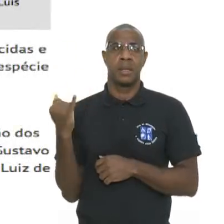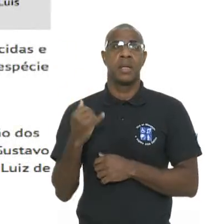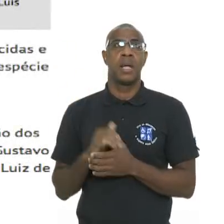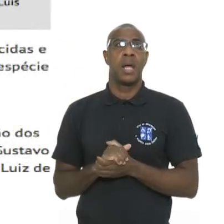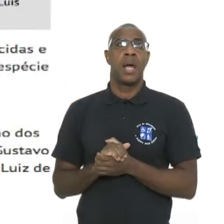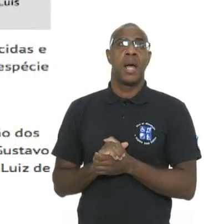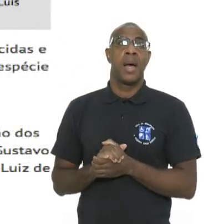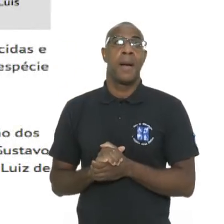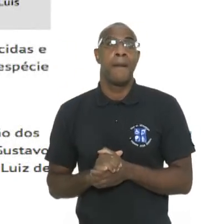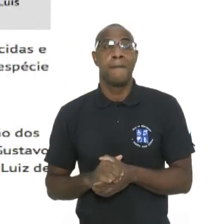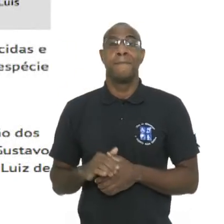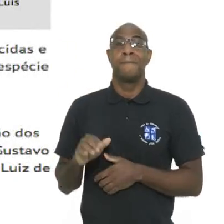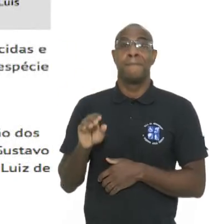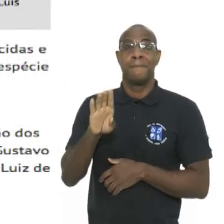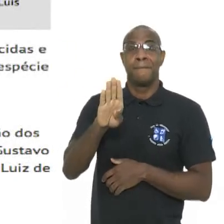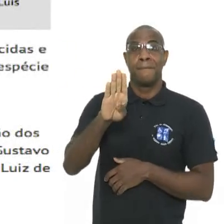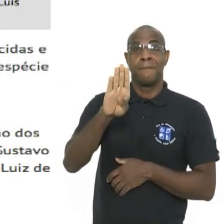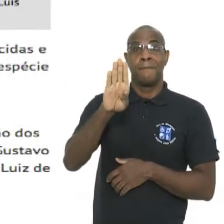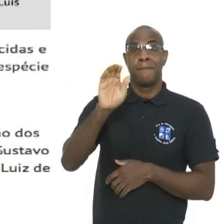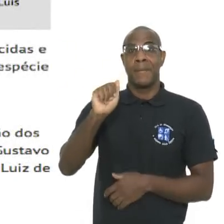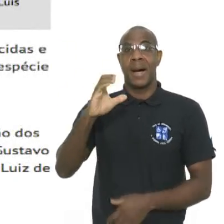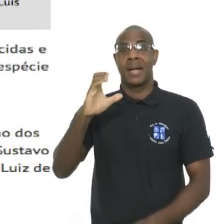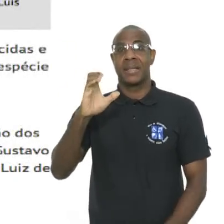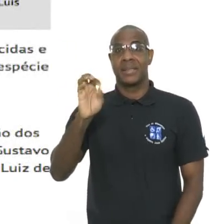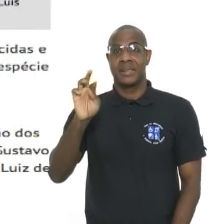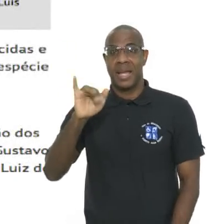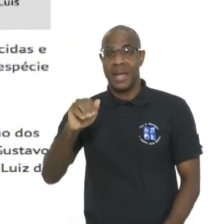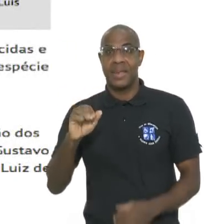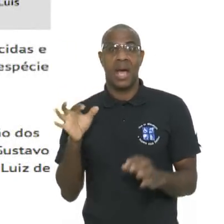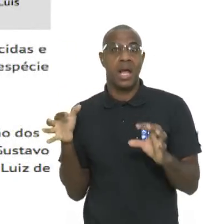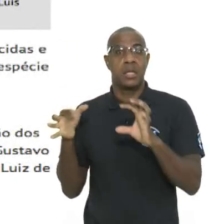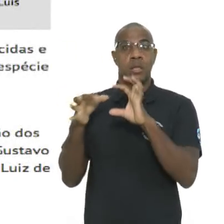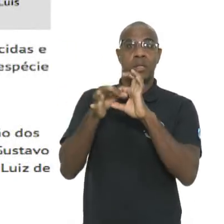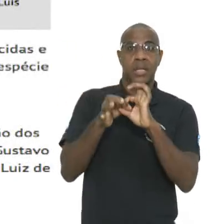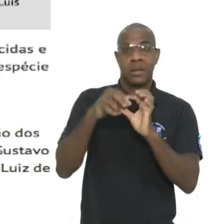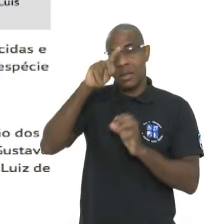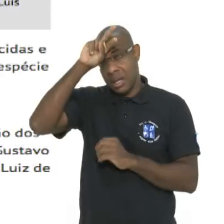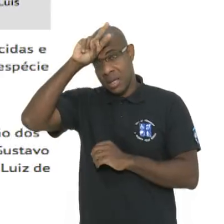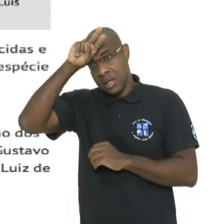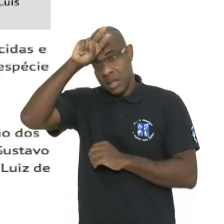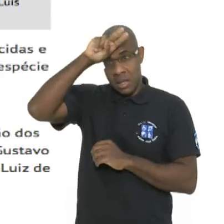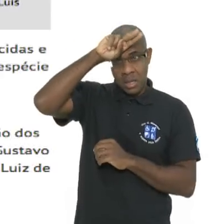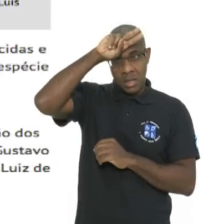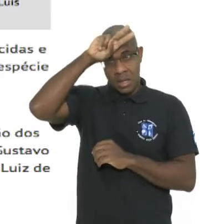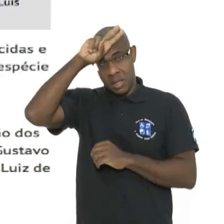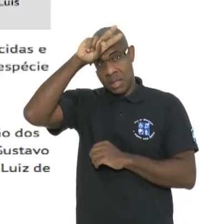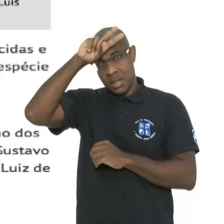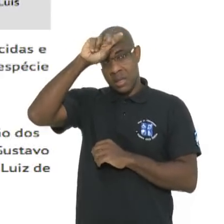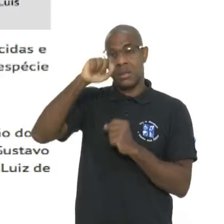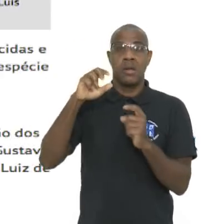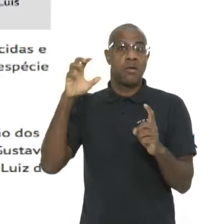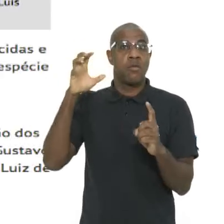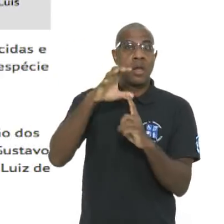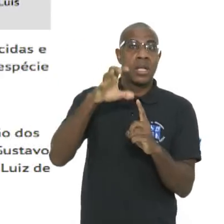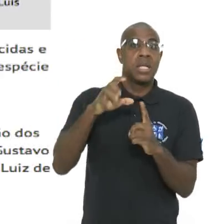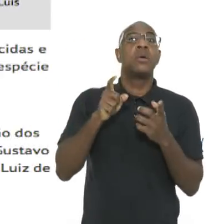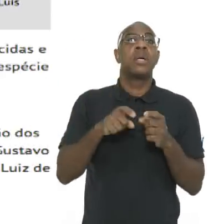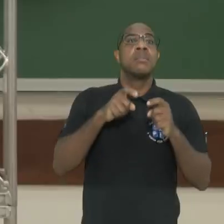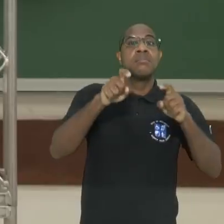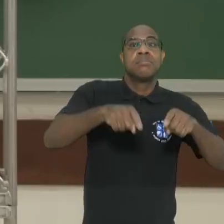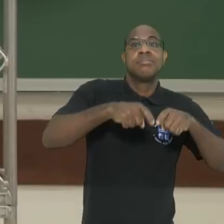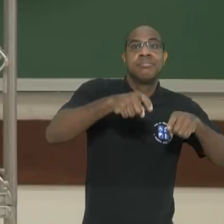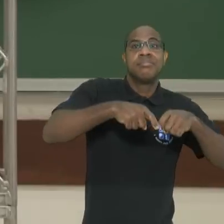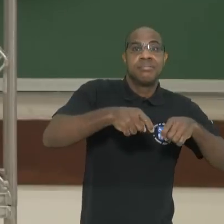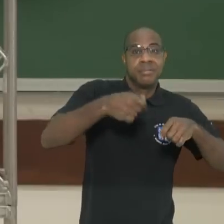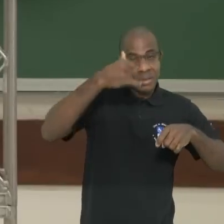a insetos influenciam no controle de pragas agrícolas. O que ela está dizendo aqui? Existe